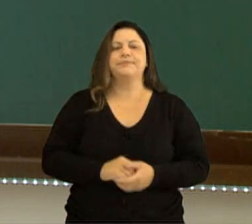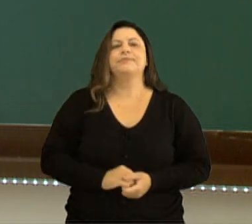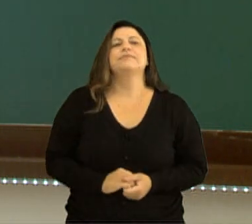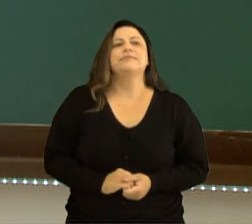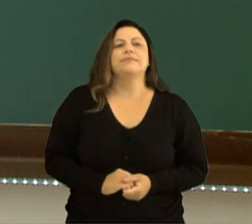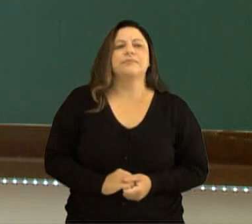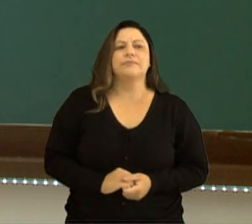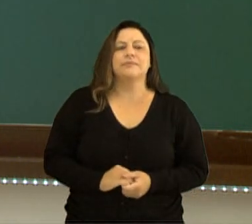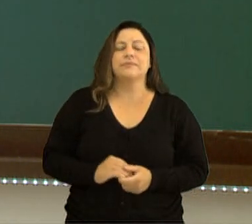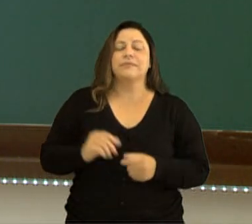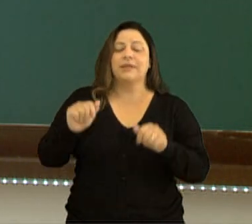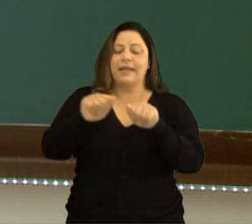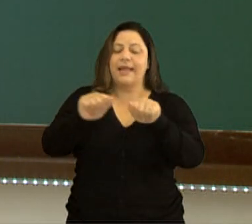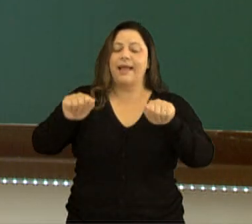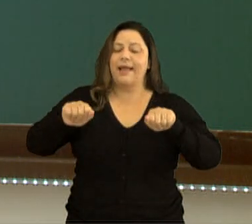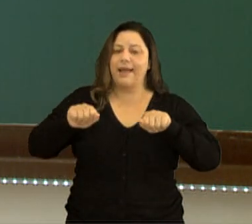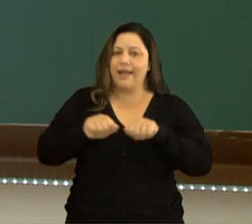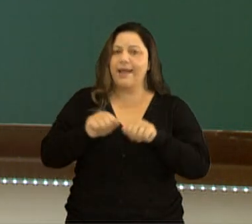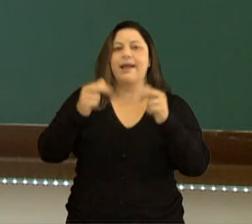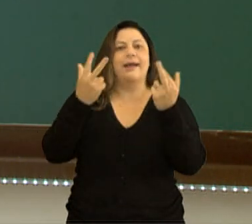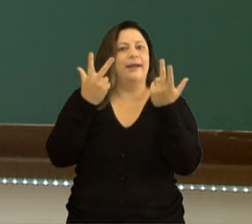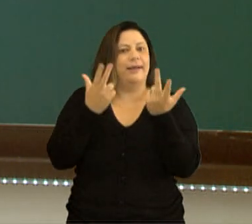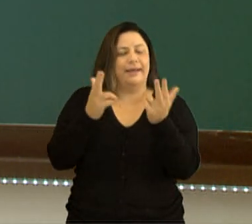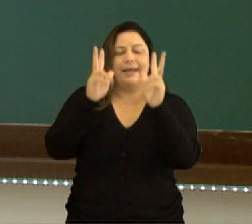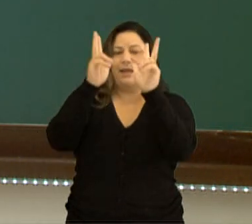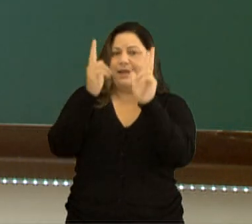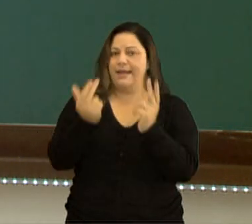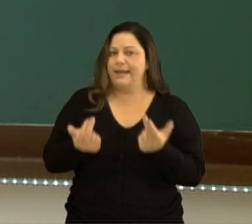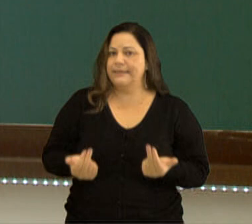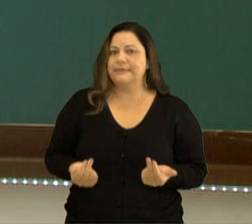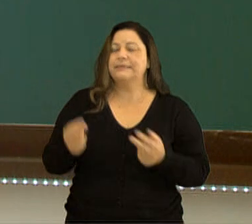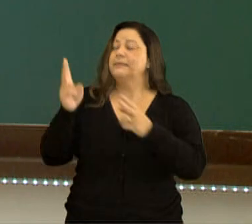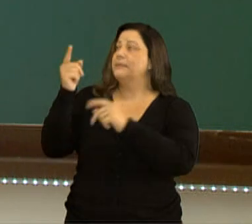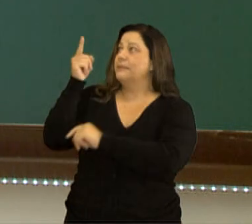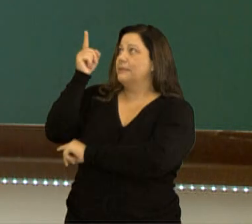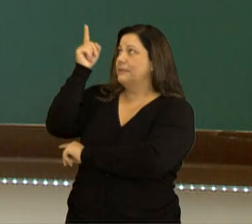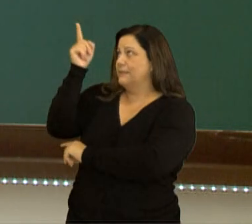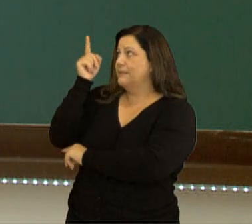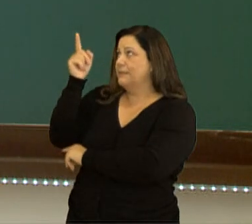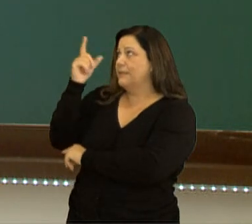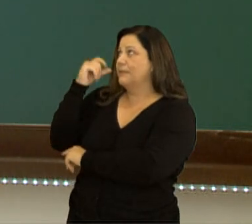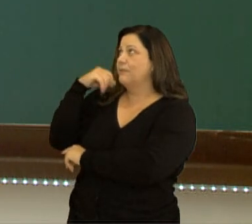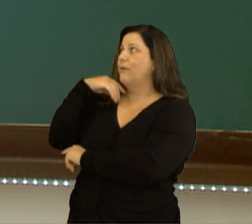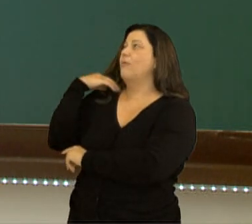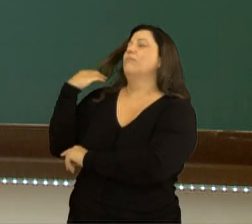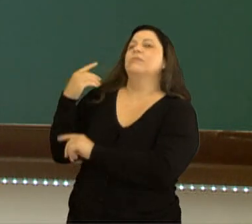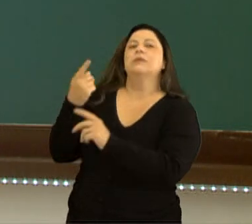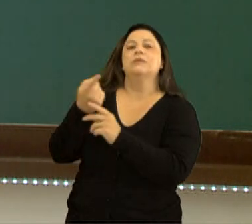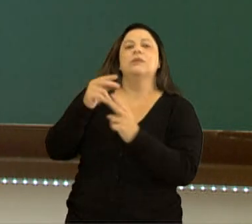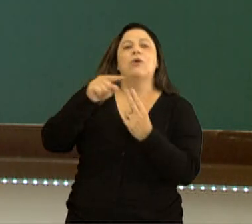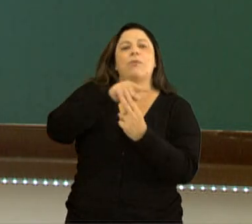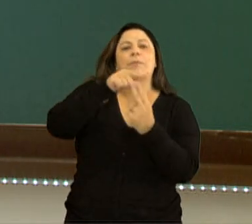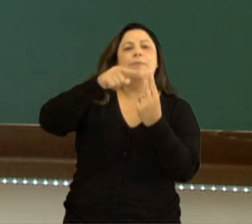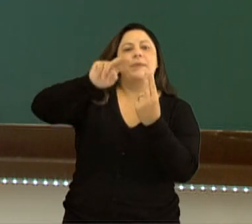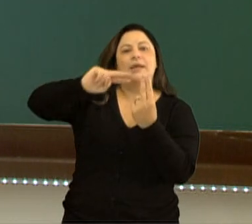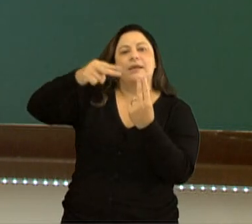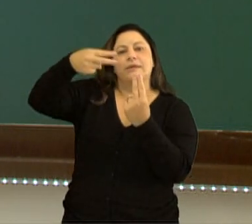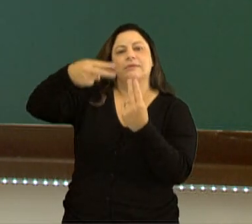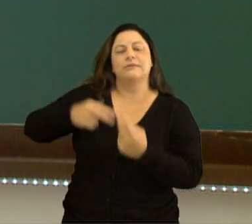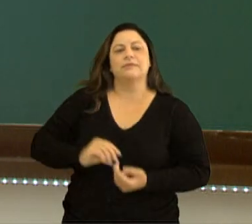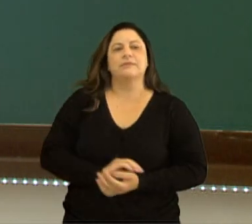bases. E a área vai ser exatamente a mesma área da base, então πr ao